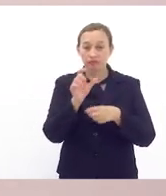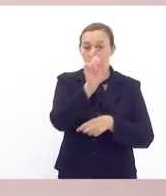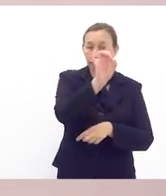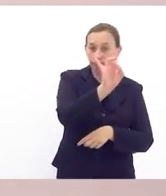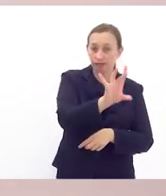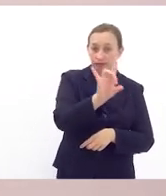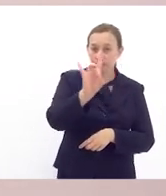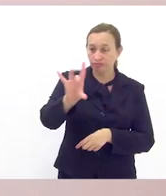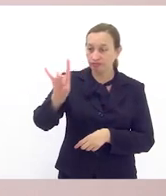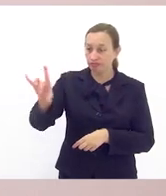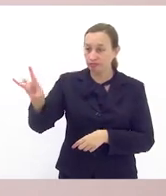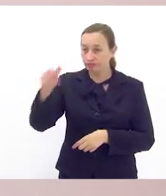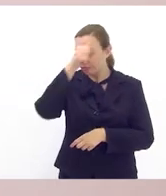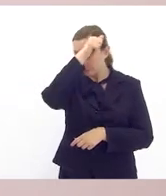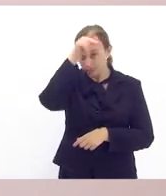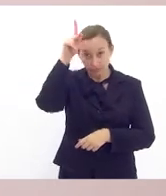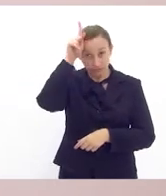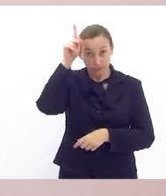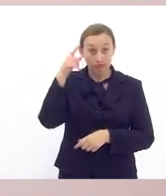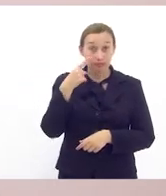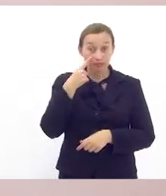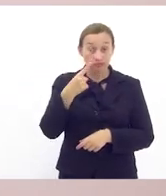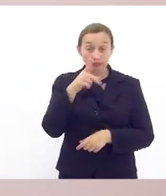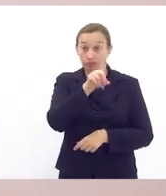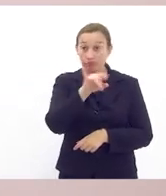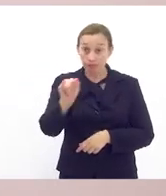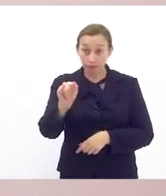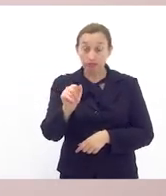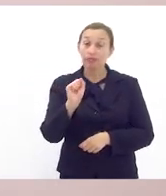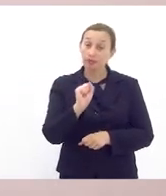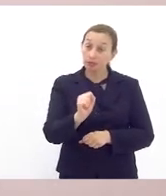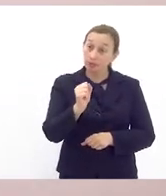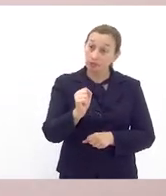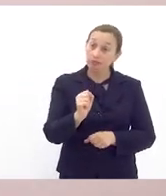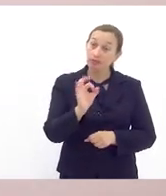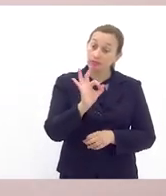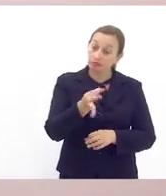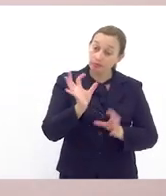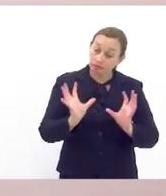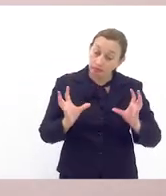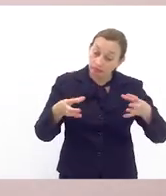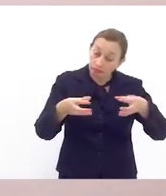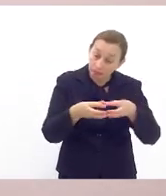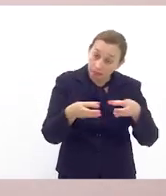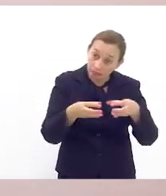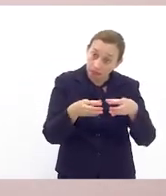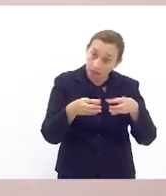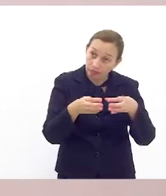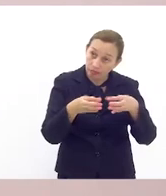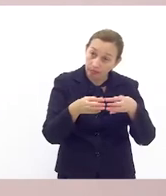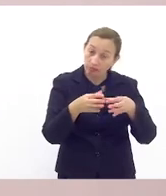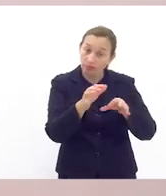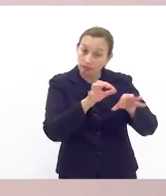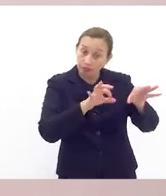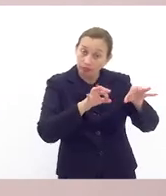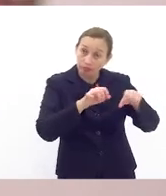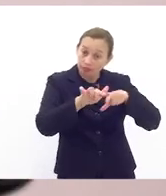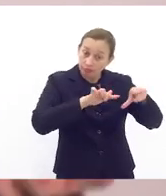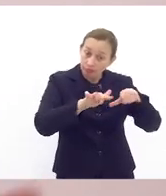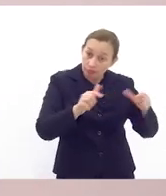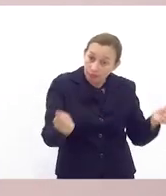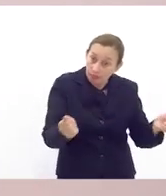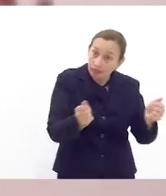entrando em contato e tentando definir em que a gente possa de forma conjunta imprimir um trabalho junto